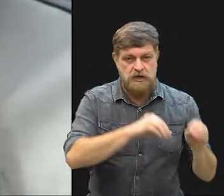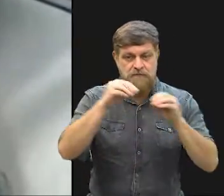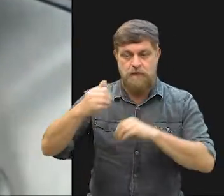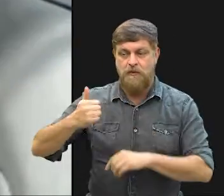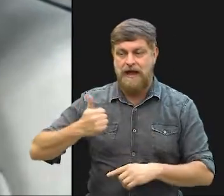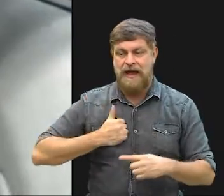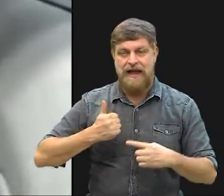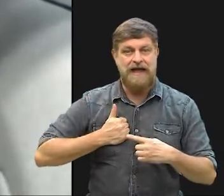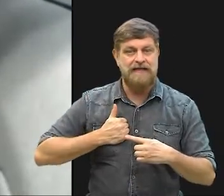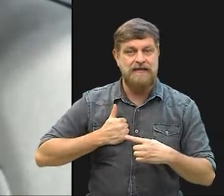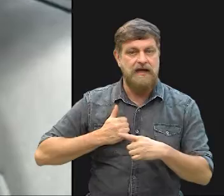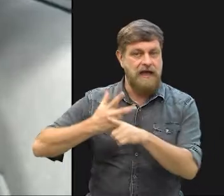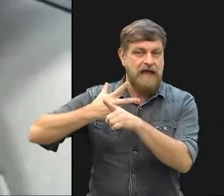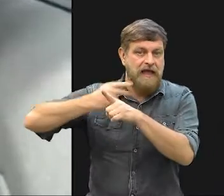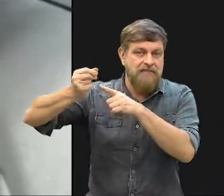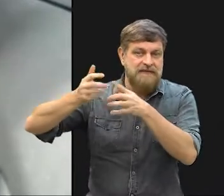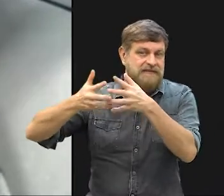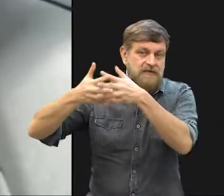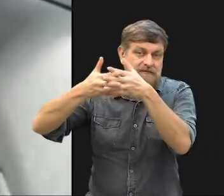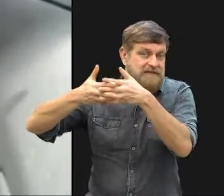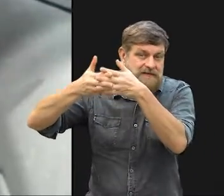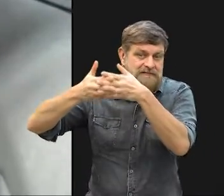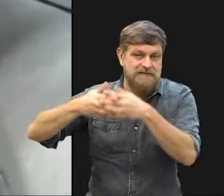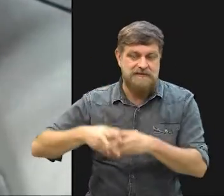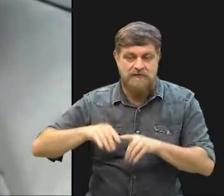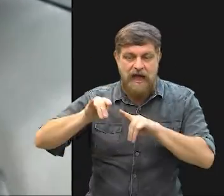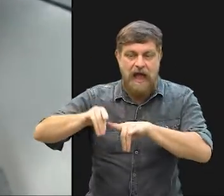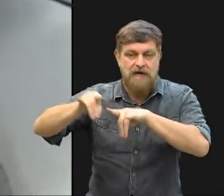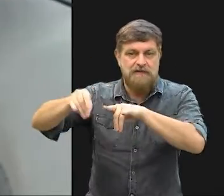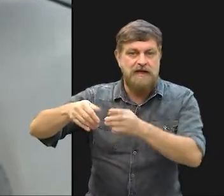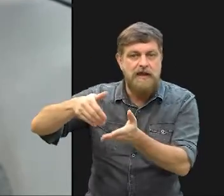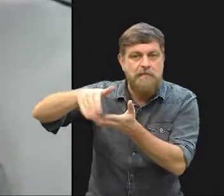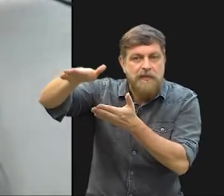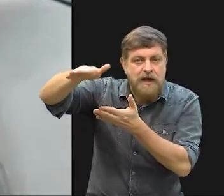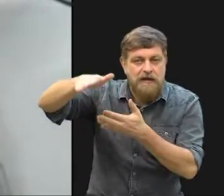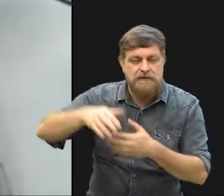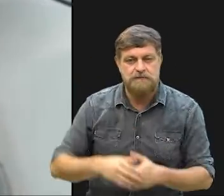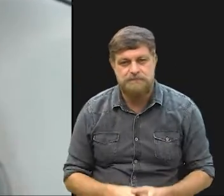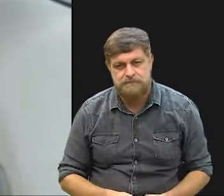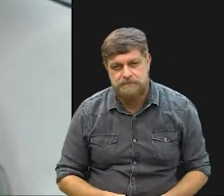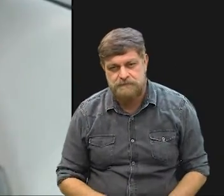que eliminou os Estados Unidos, que eliminou a Austrália. Então, assim,